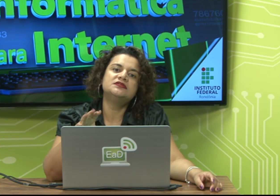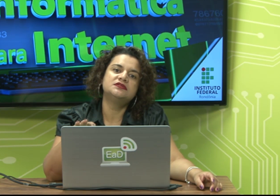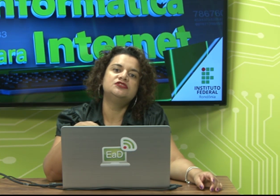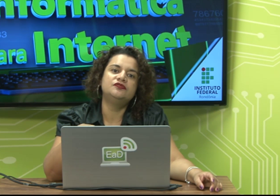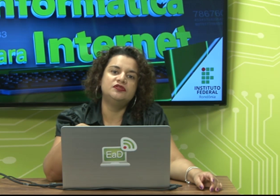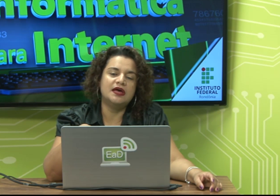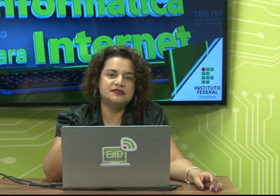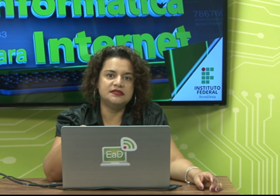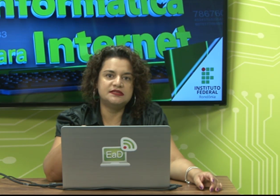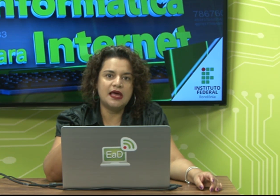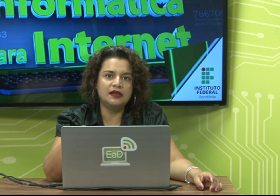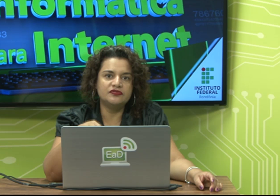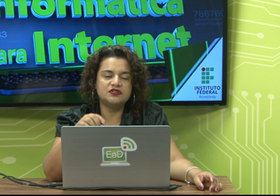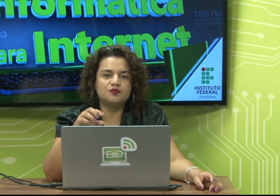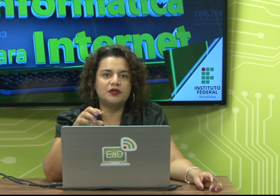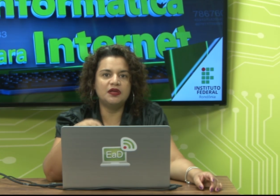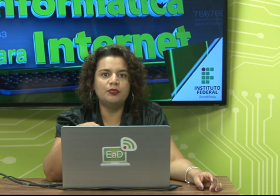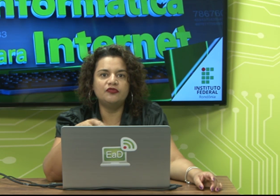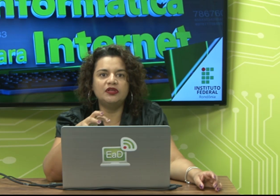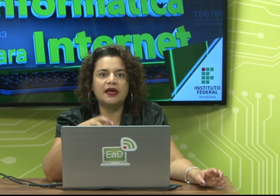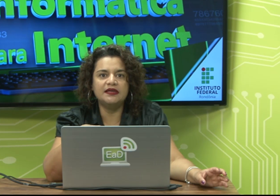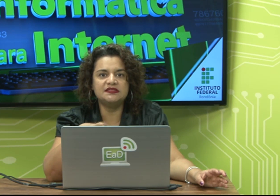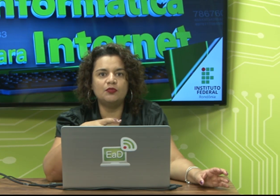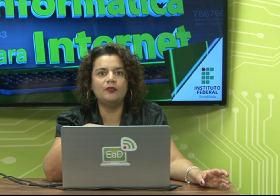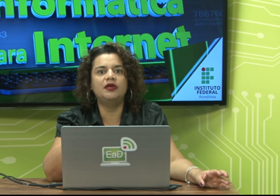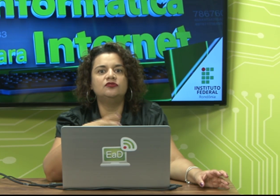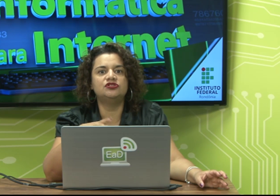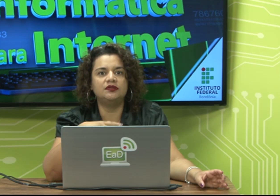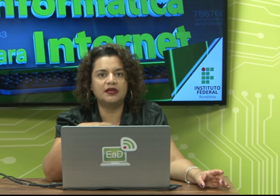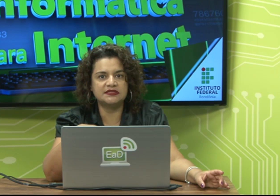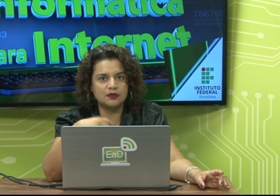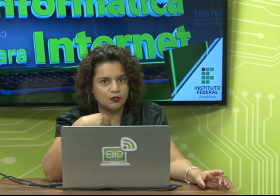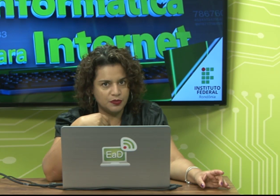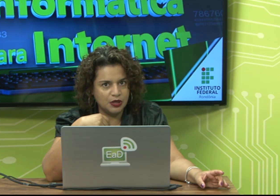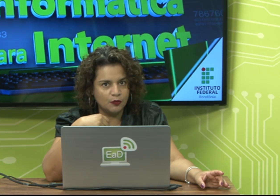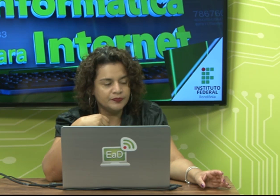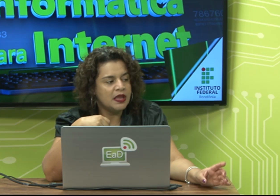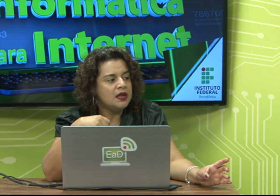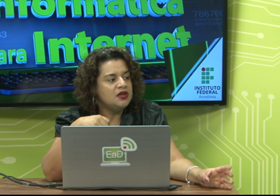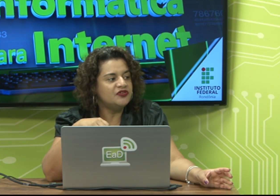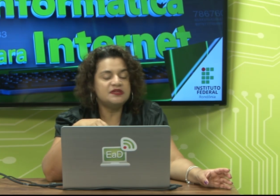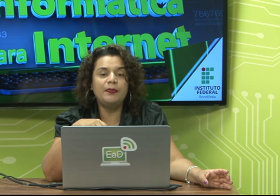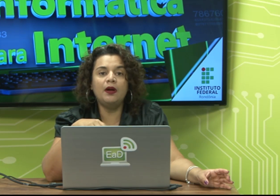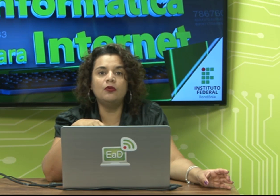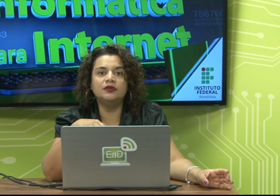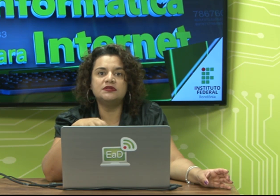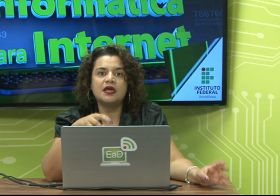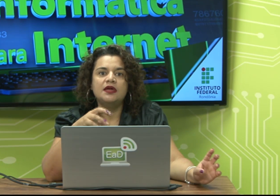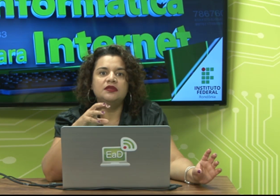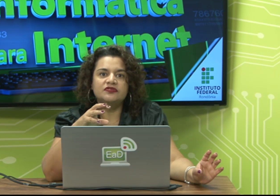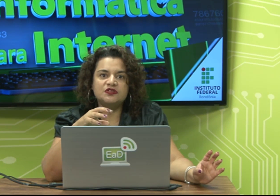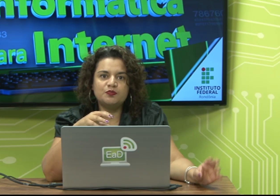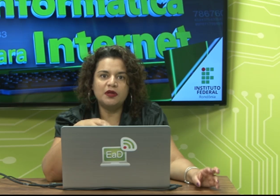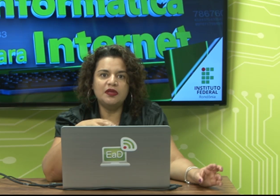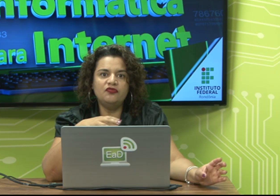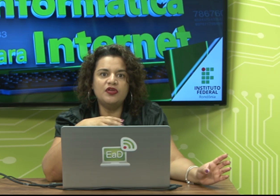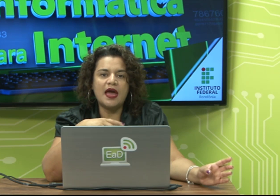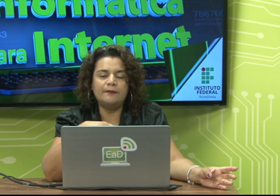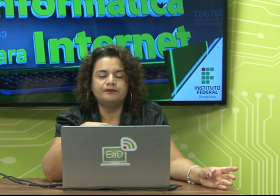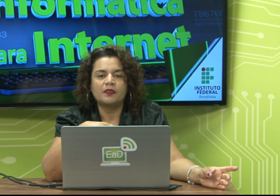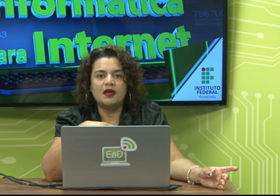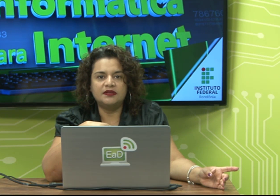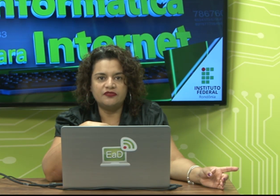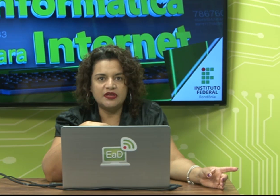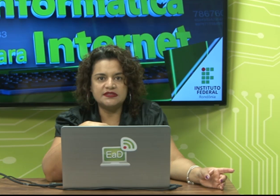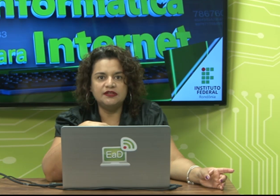responder essas atividades em sala, vocês podem aproveitar esse momento de interação comigo e fazer perguntas. Então, vocês podem